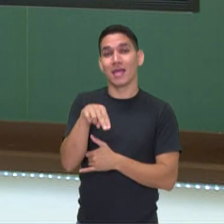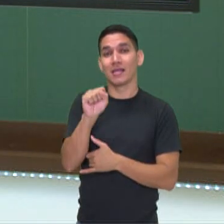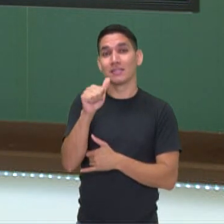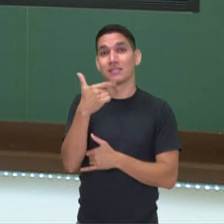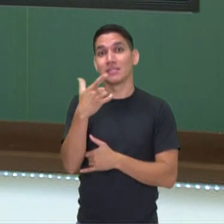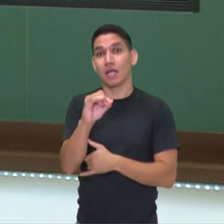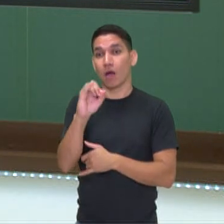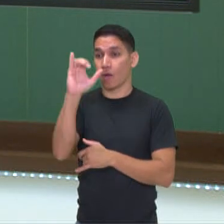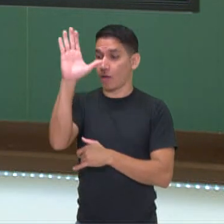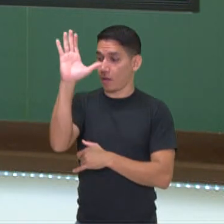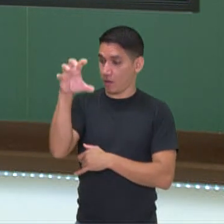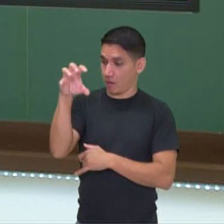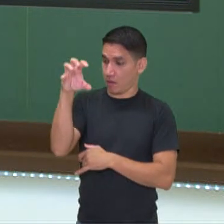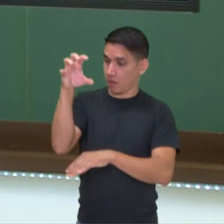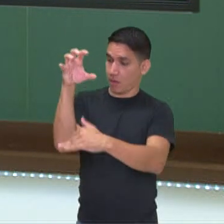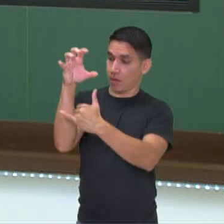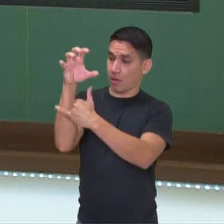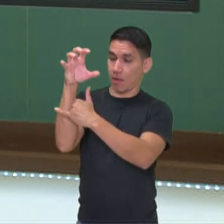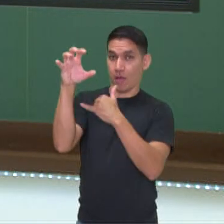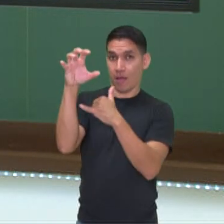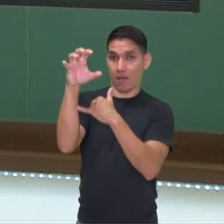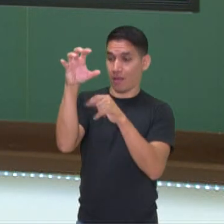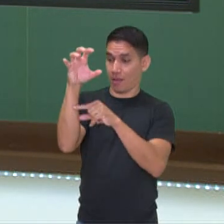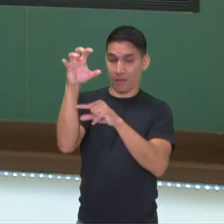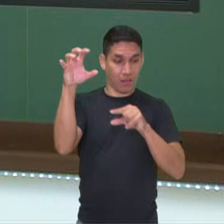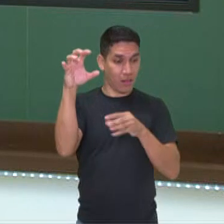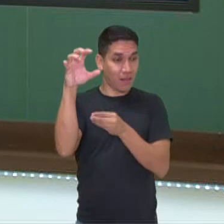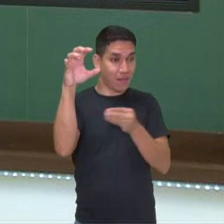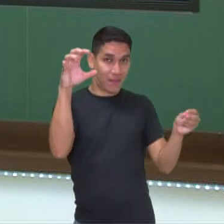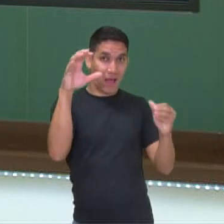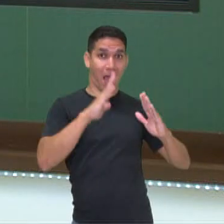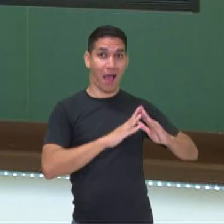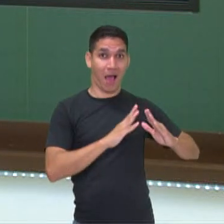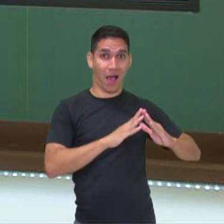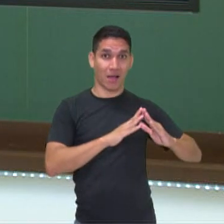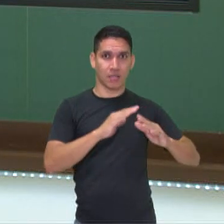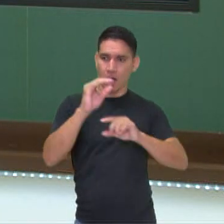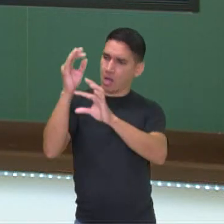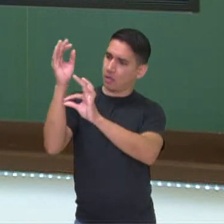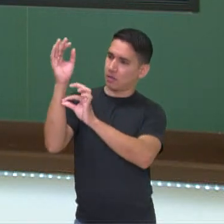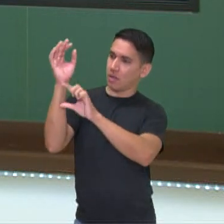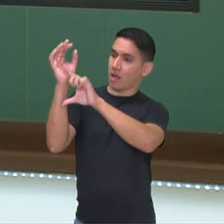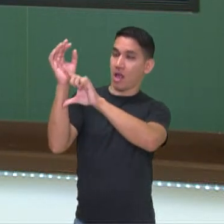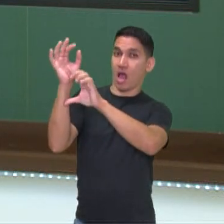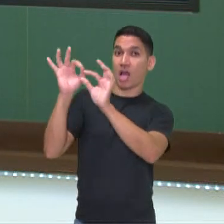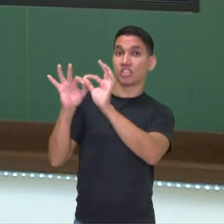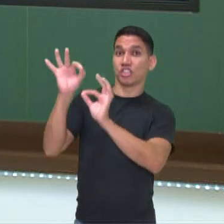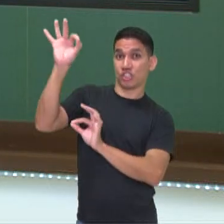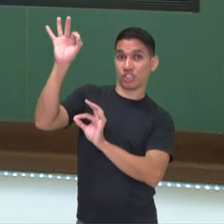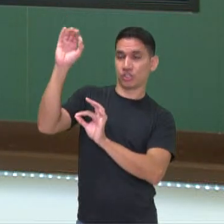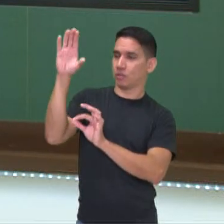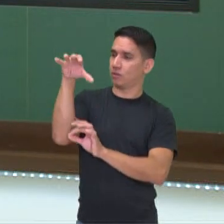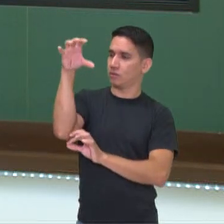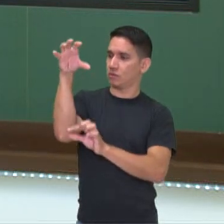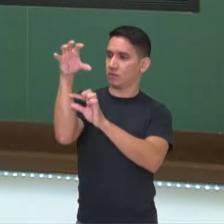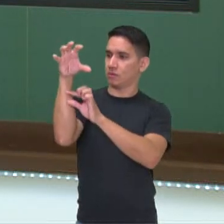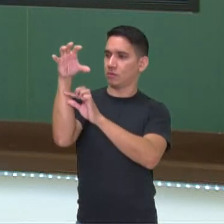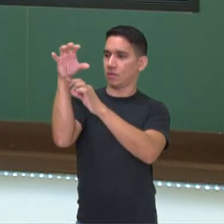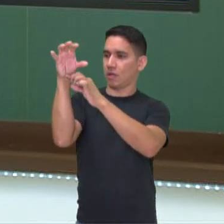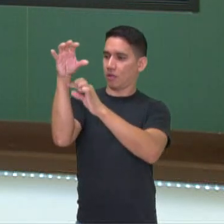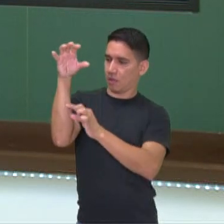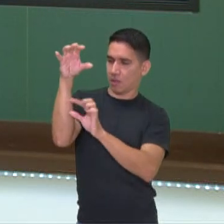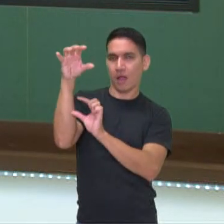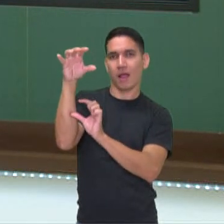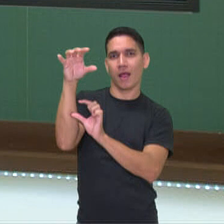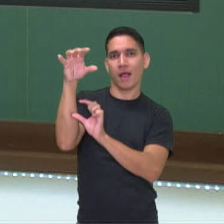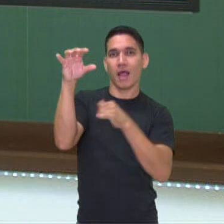as residências. E perceba que a distância que existe entre esses cabos e os cabos de telefone e internet que ficam mais embaixo,